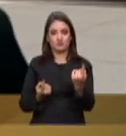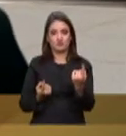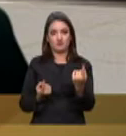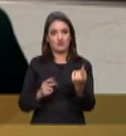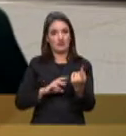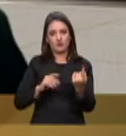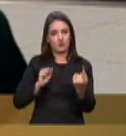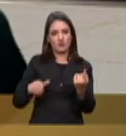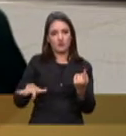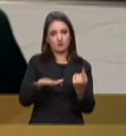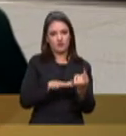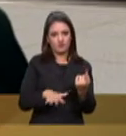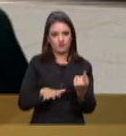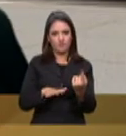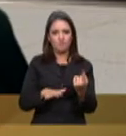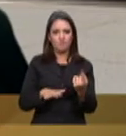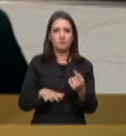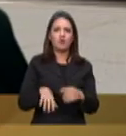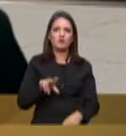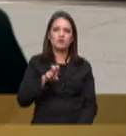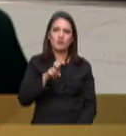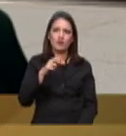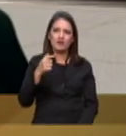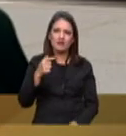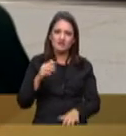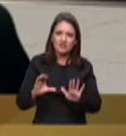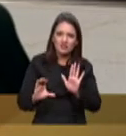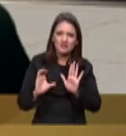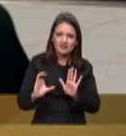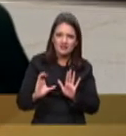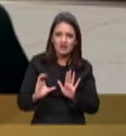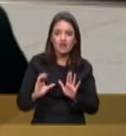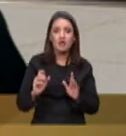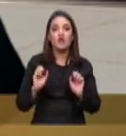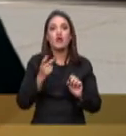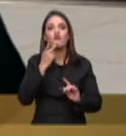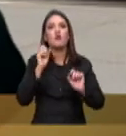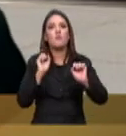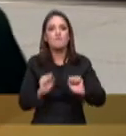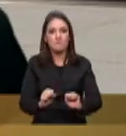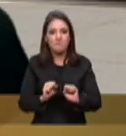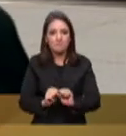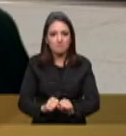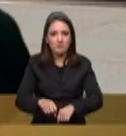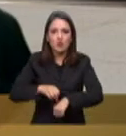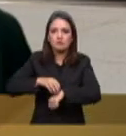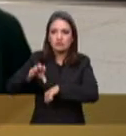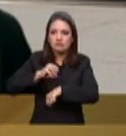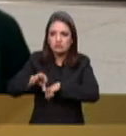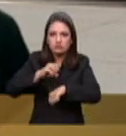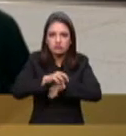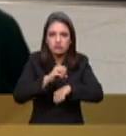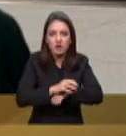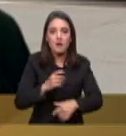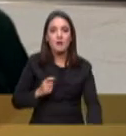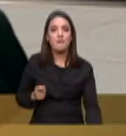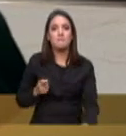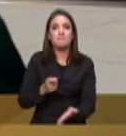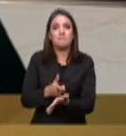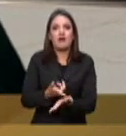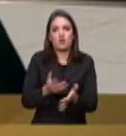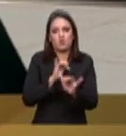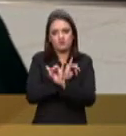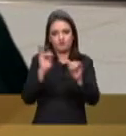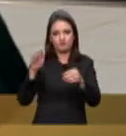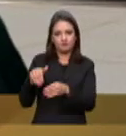da exceção que, ao final do 57C, permite um impulsionamento pago de conteúdos no contexto da propaganda